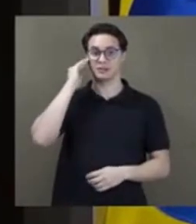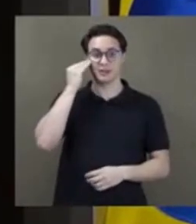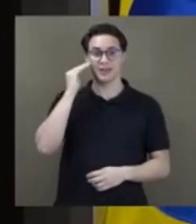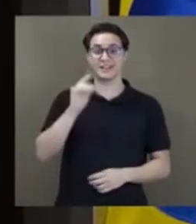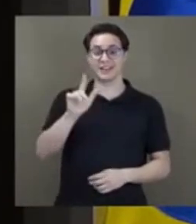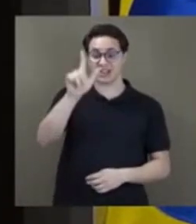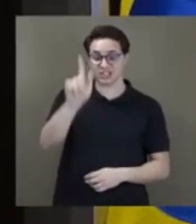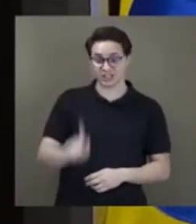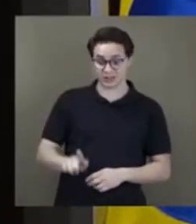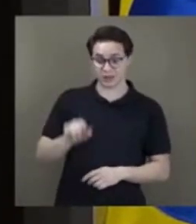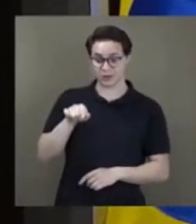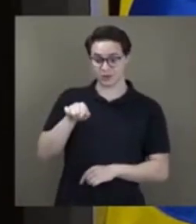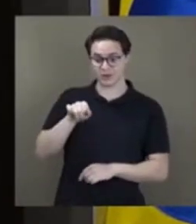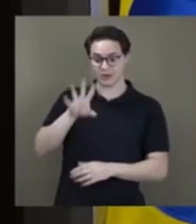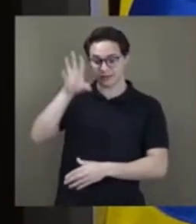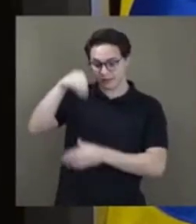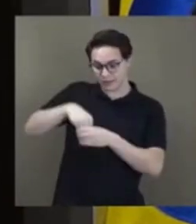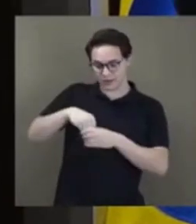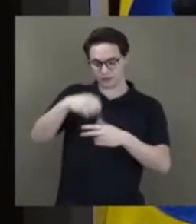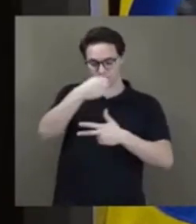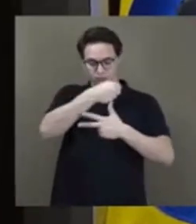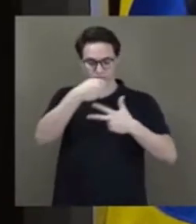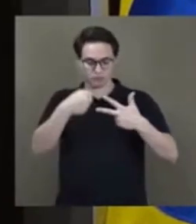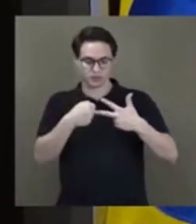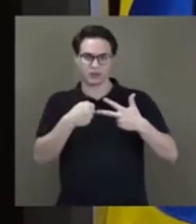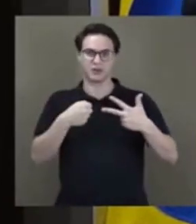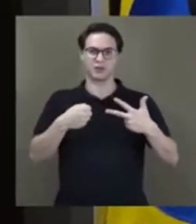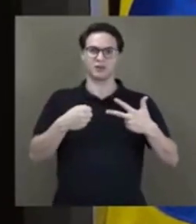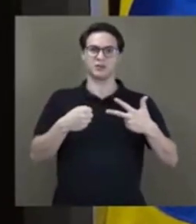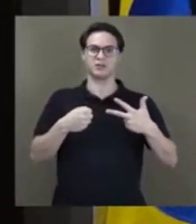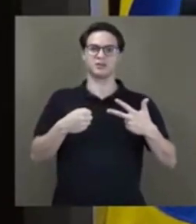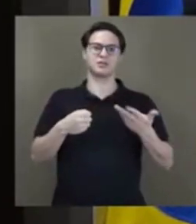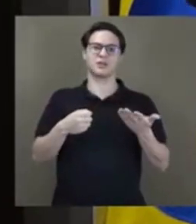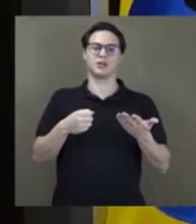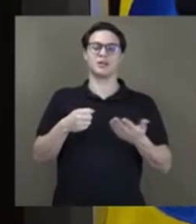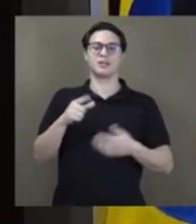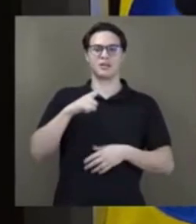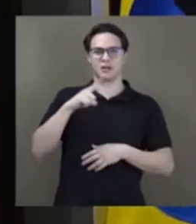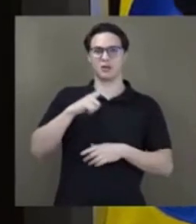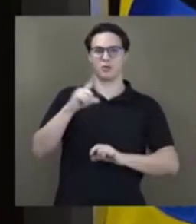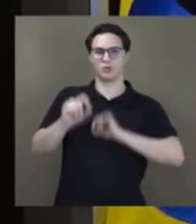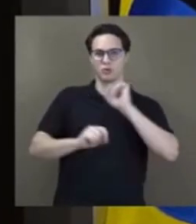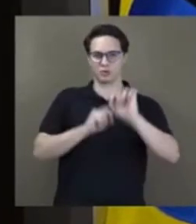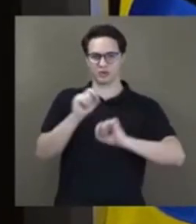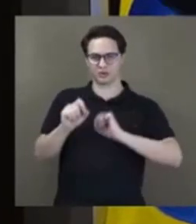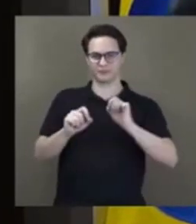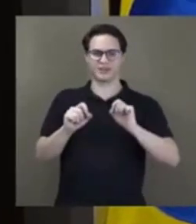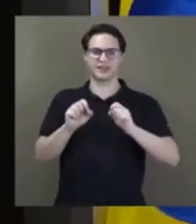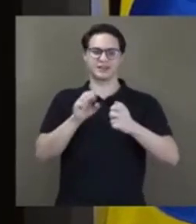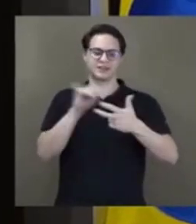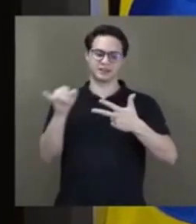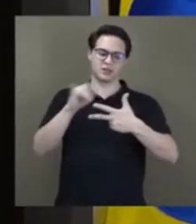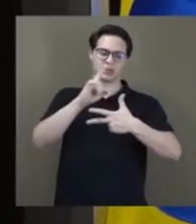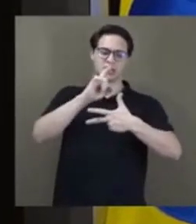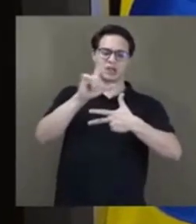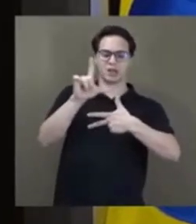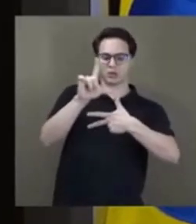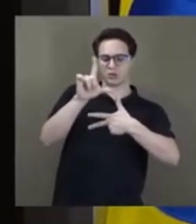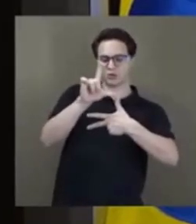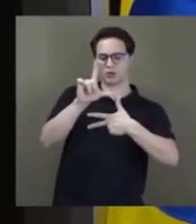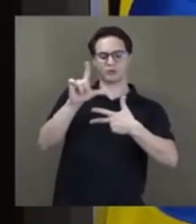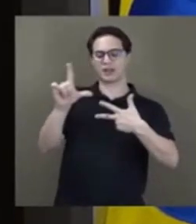ingerências recíprocas entre os poderes, ou seja, o princípio dos freios e contrapesos,